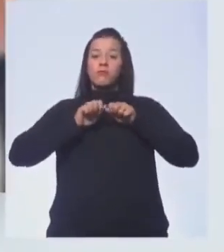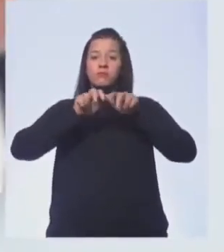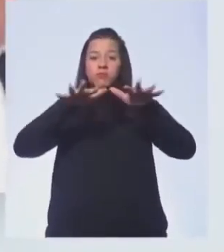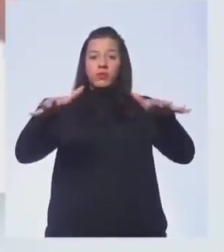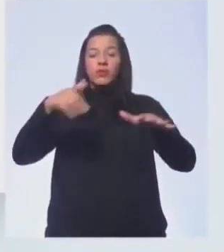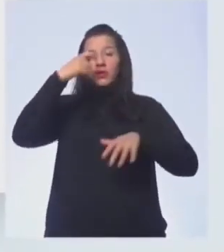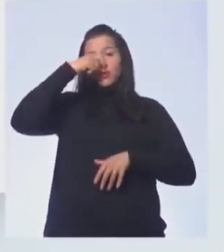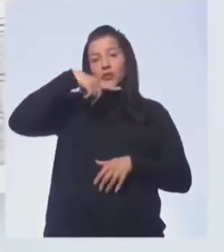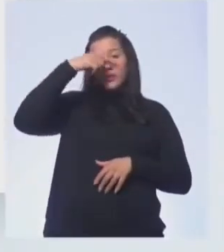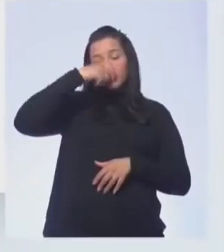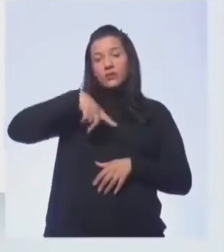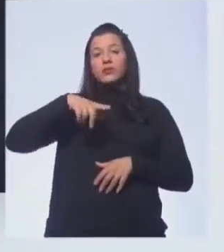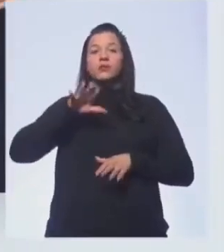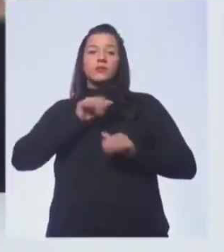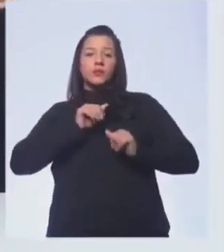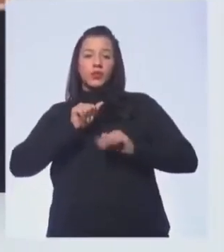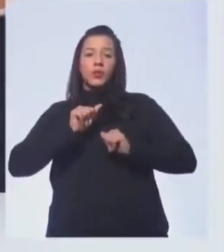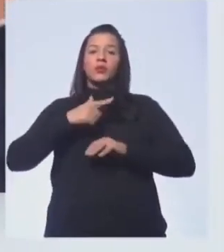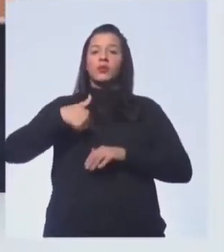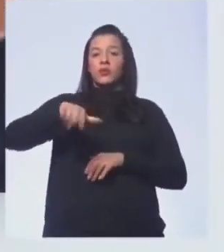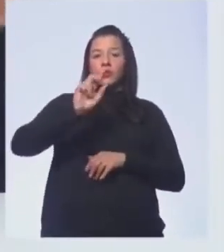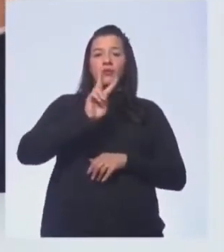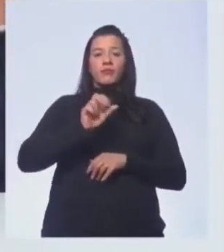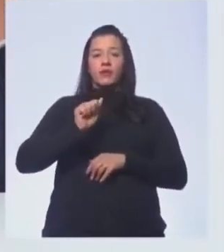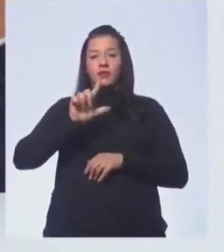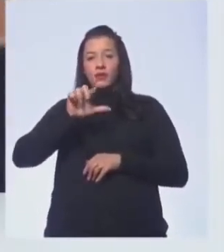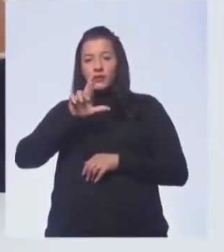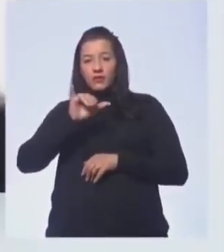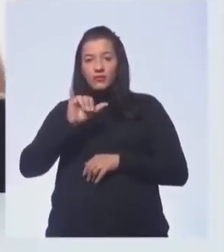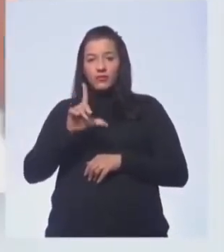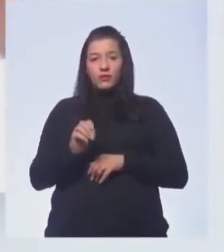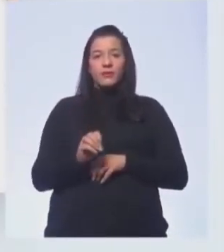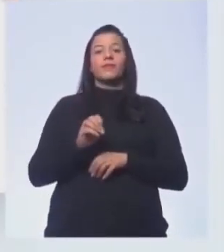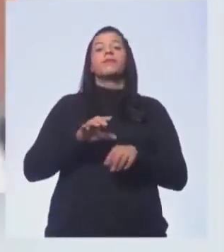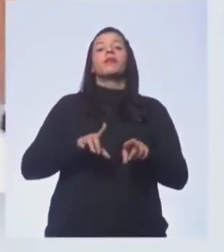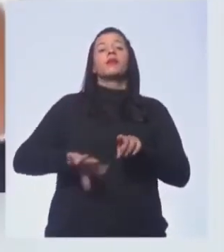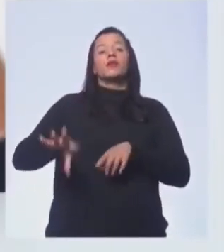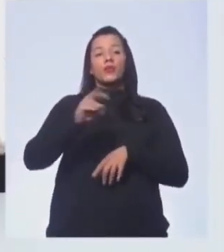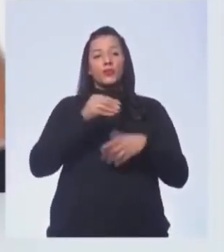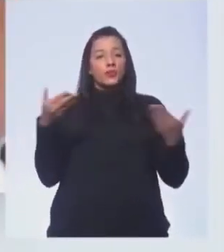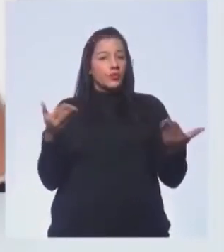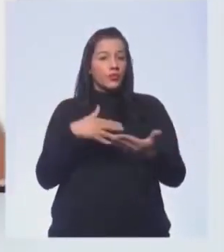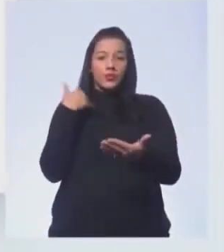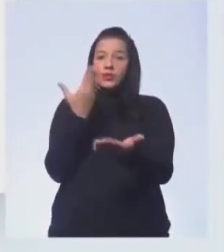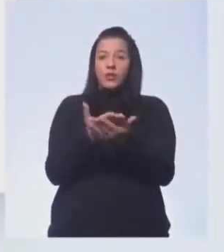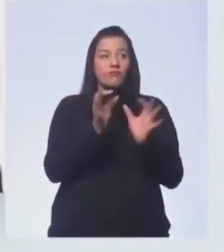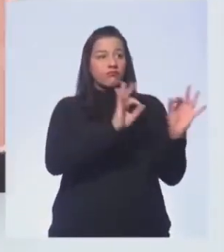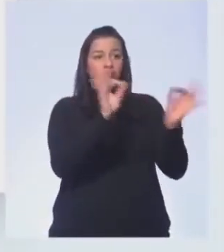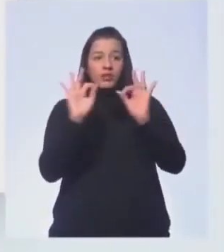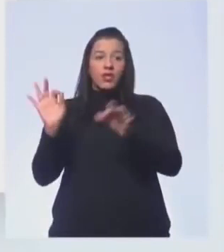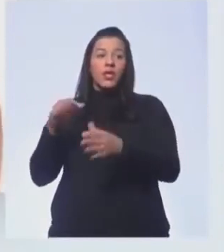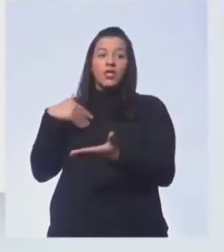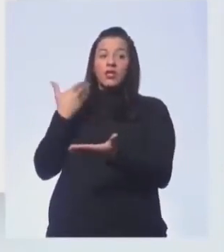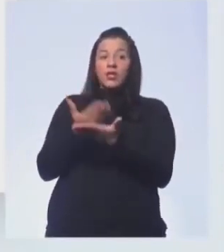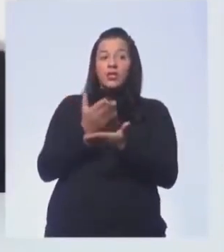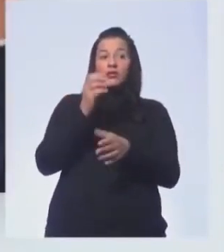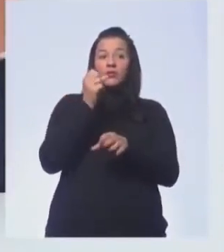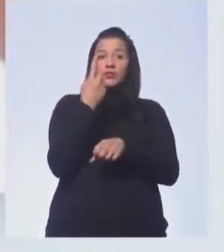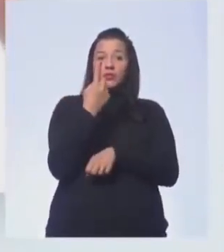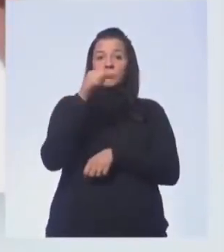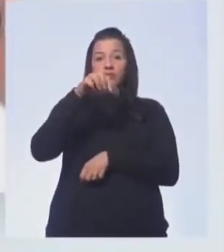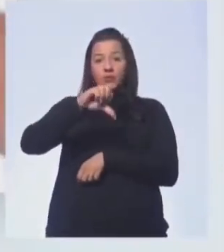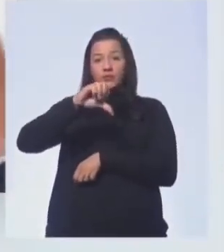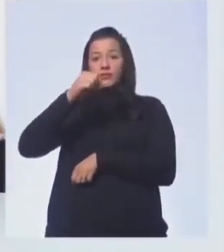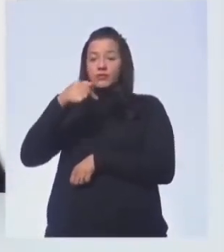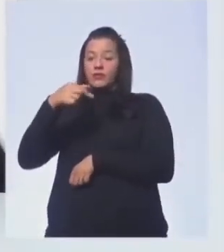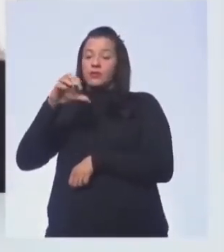gripe espanhola e a varíola. É graças às vacinas que não vemos mais casos de varíola no mundo desde 1979 e